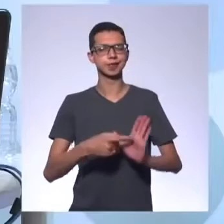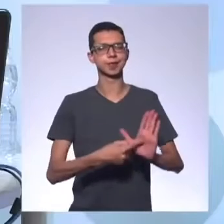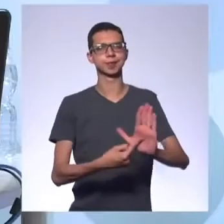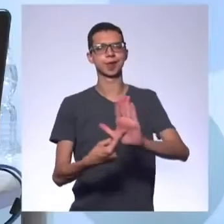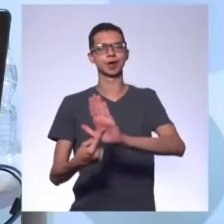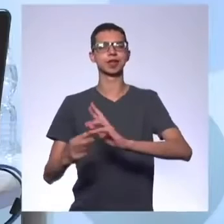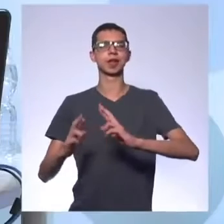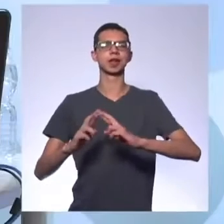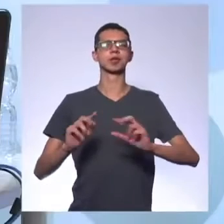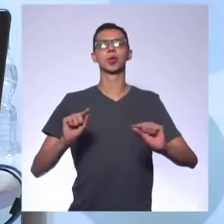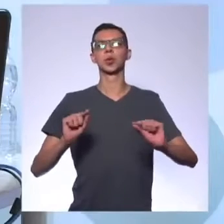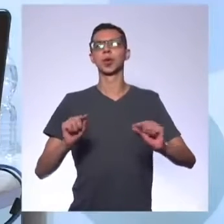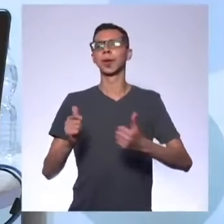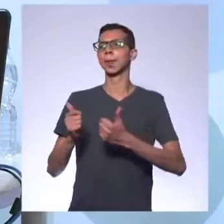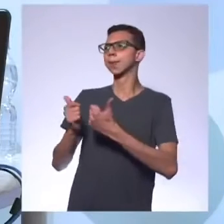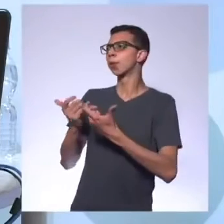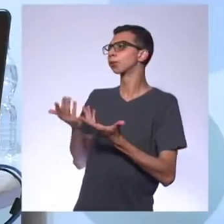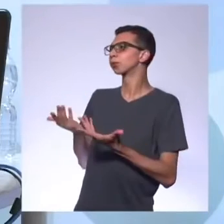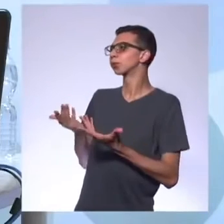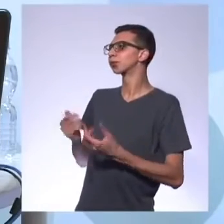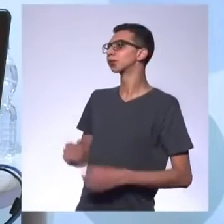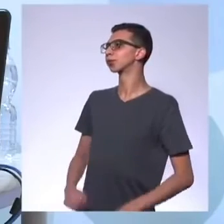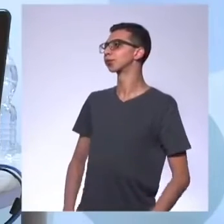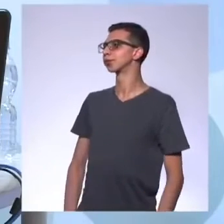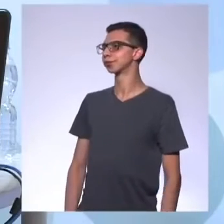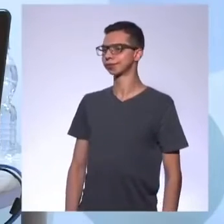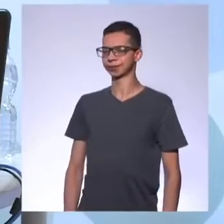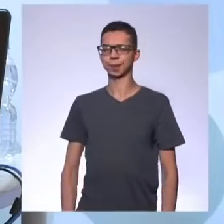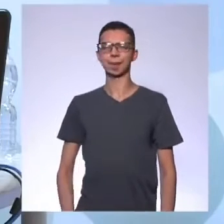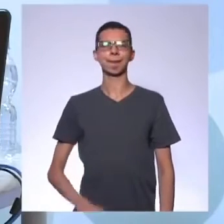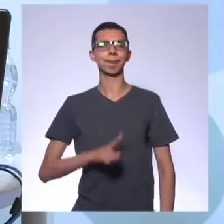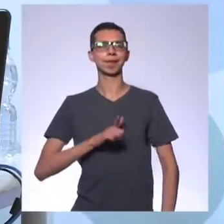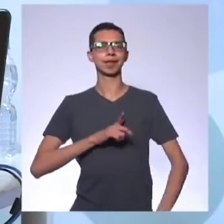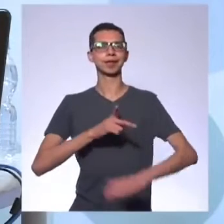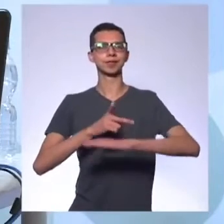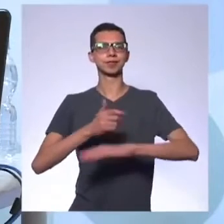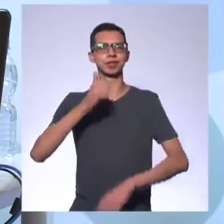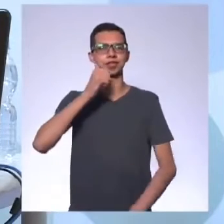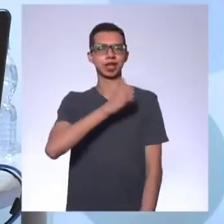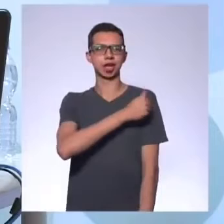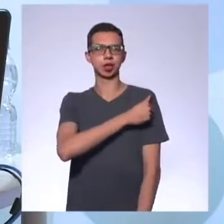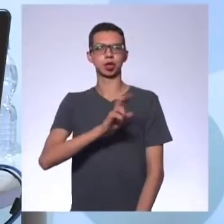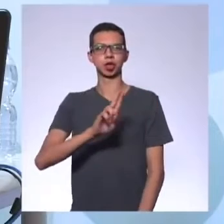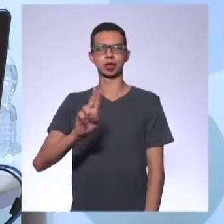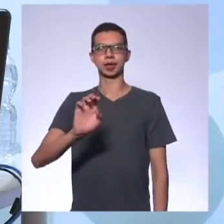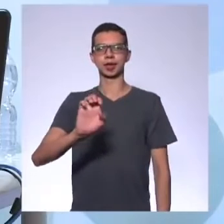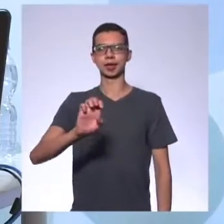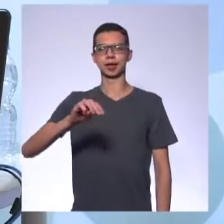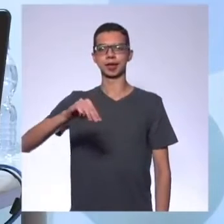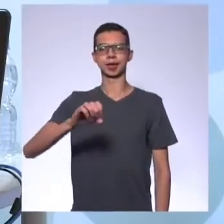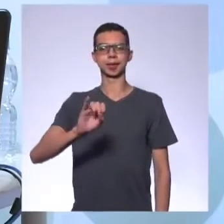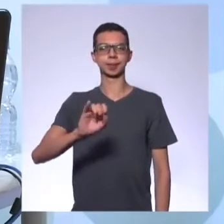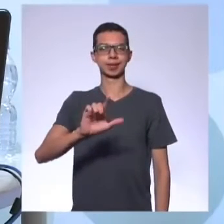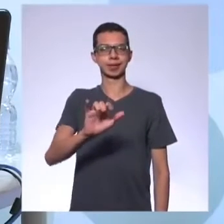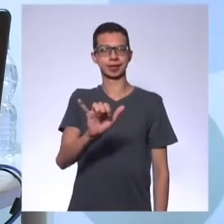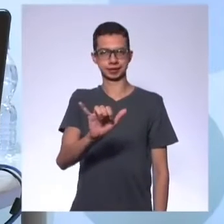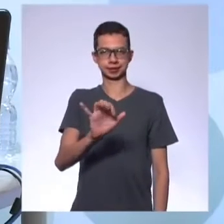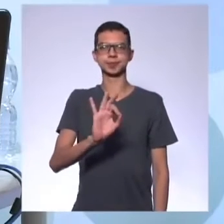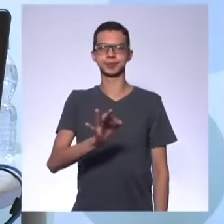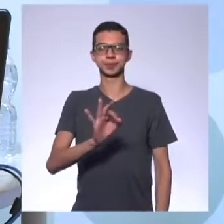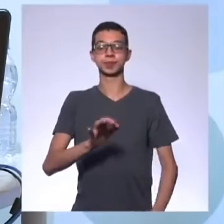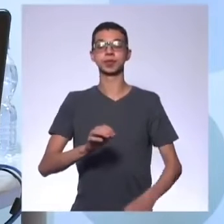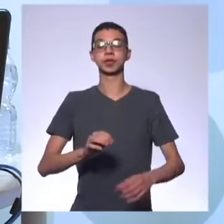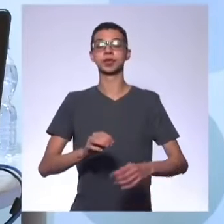O que tem de bom? Muito bem, nós temos um vídeo da aluna Emily, né? É um vídeo que, na verdade, o vídeo ele